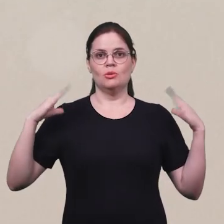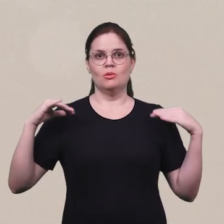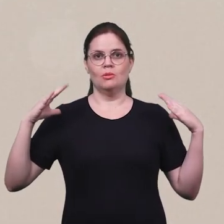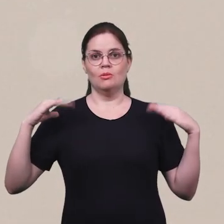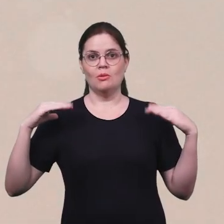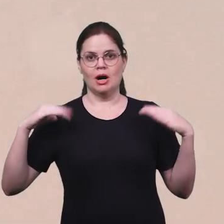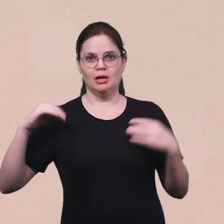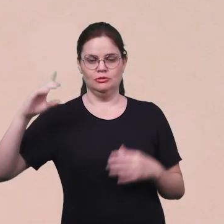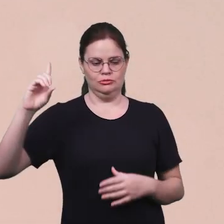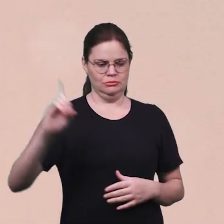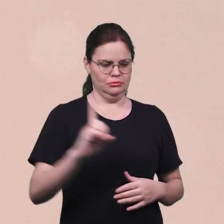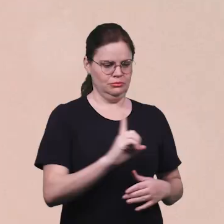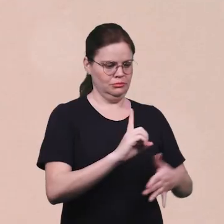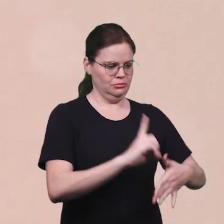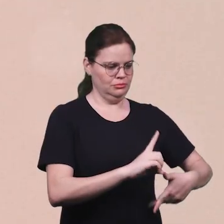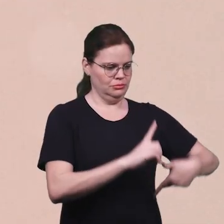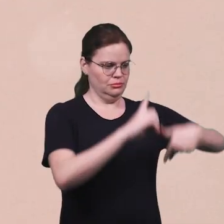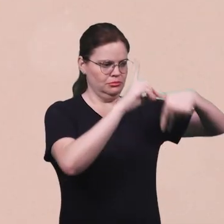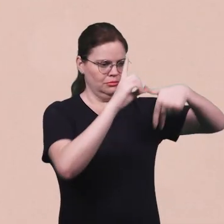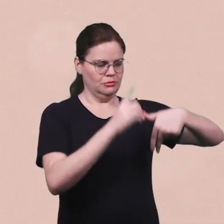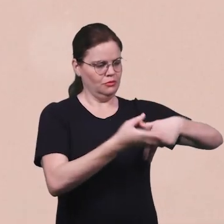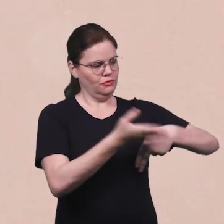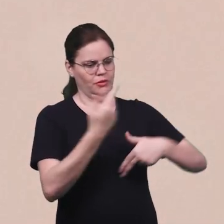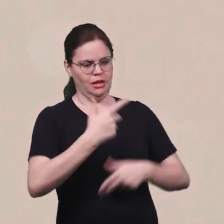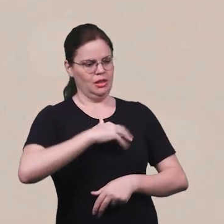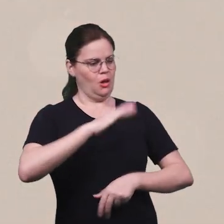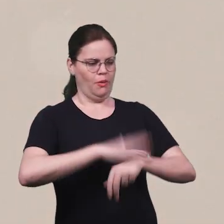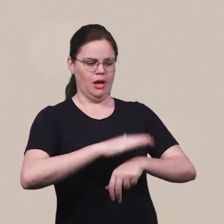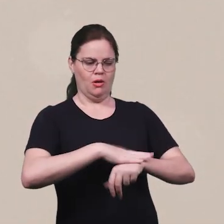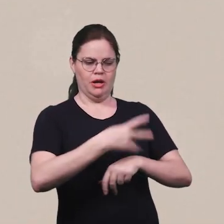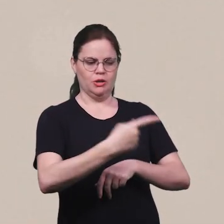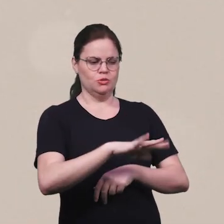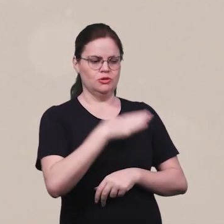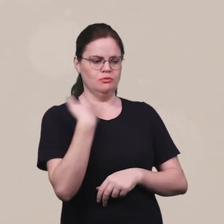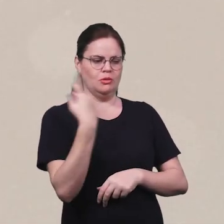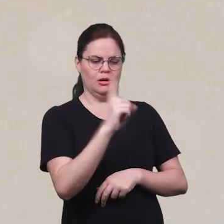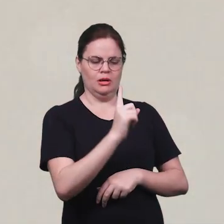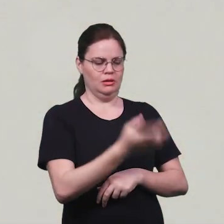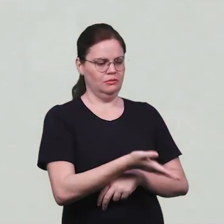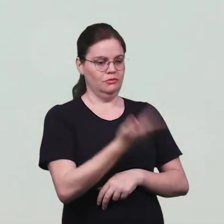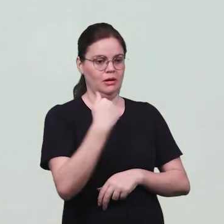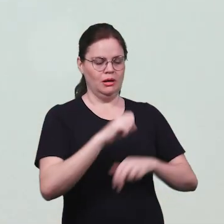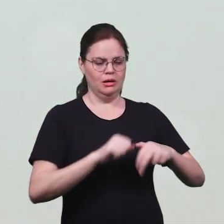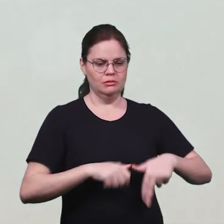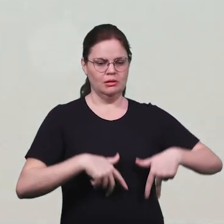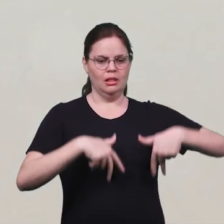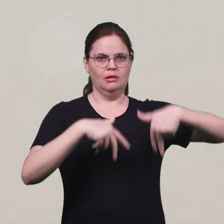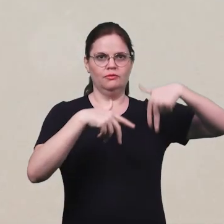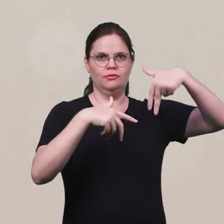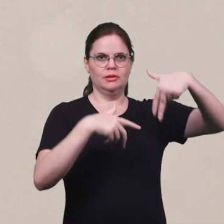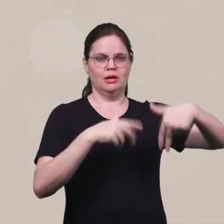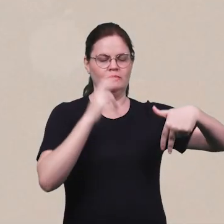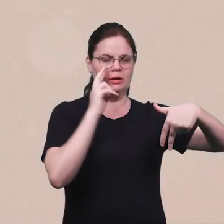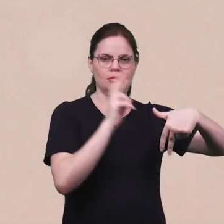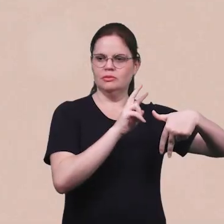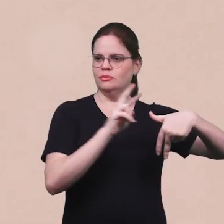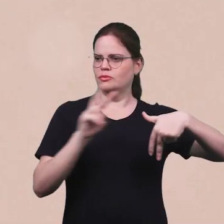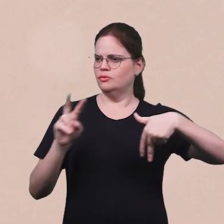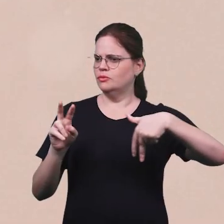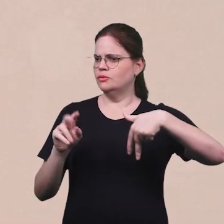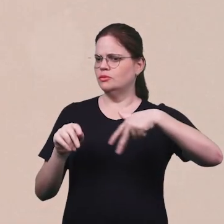eternidade e dizia assim: levanta-te, porque não está na sua hora. E apontava para a parede do